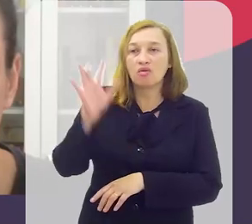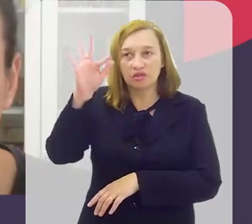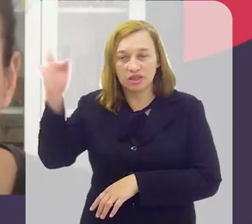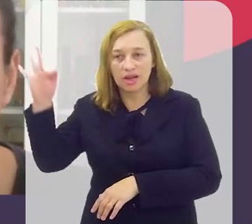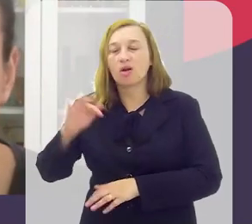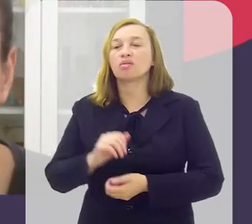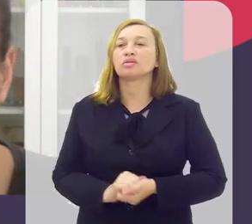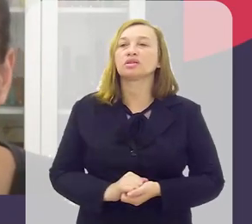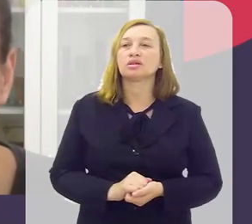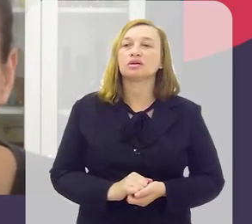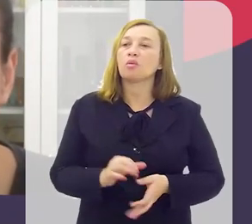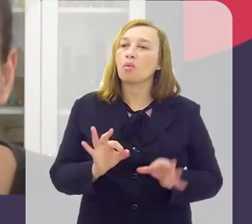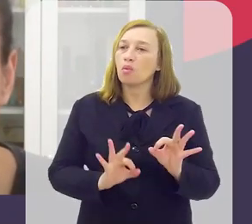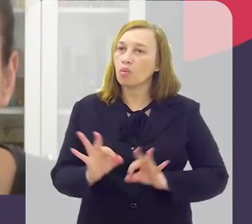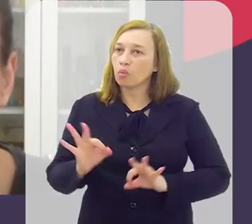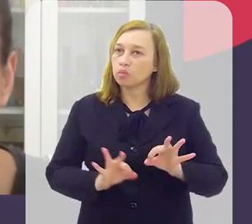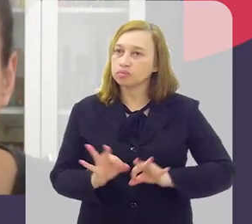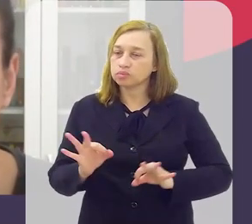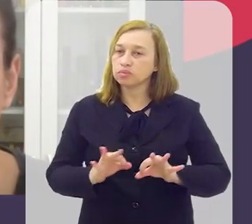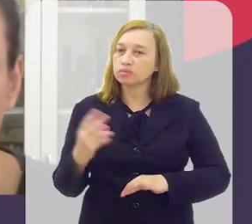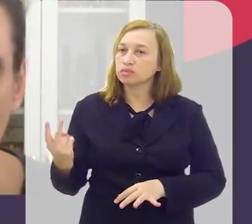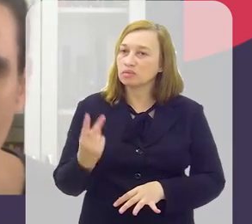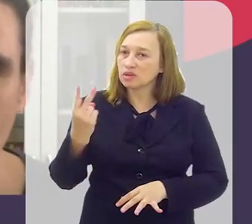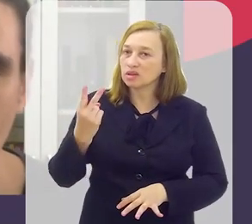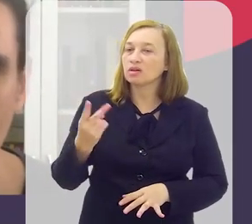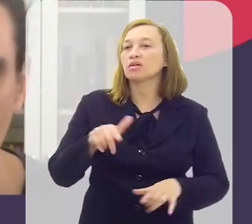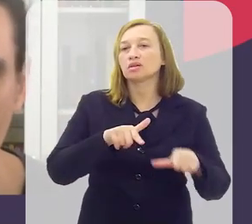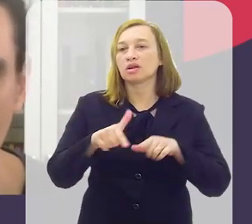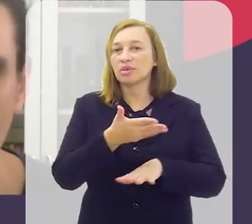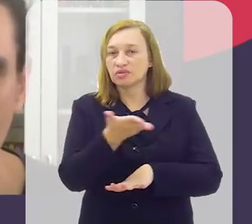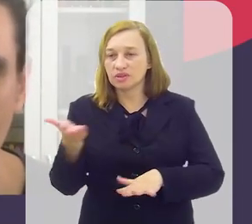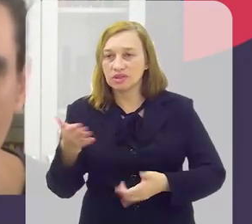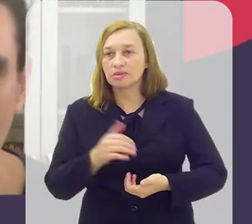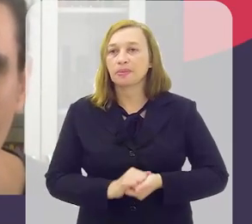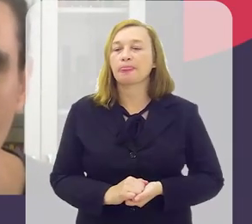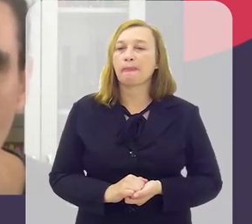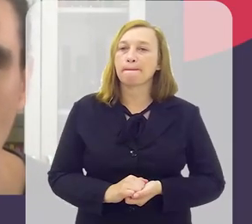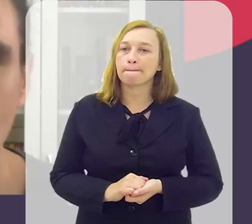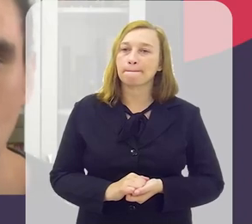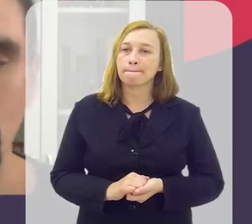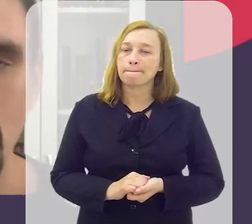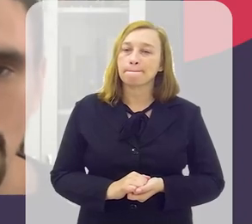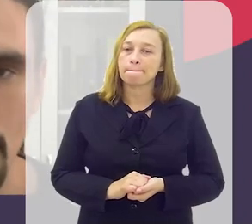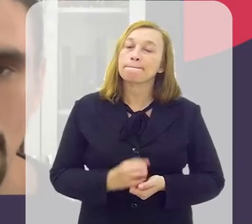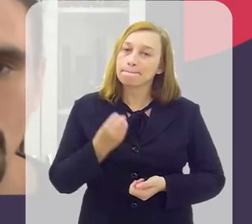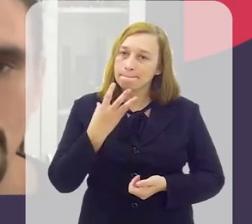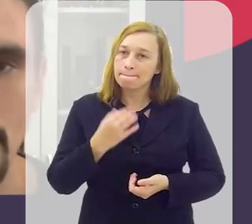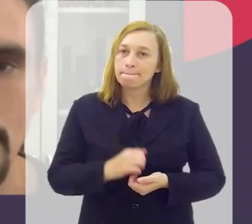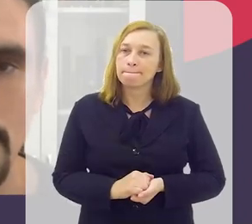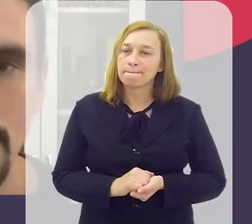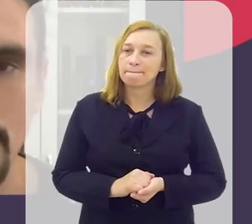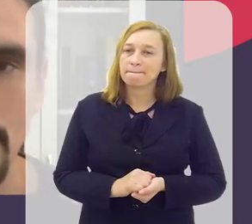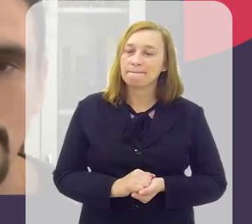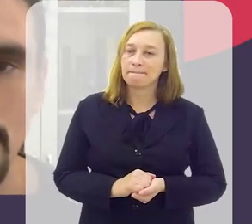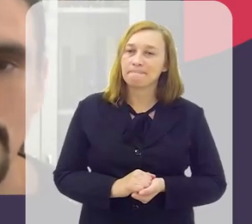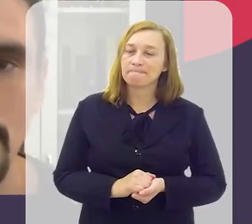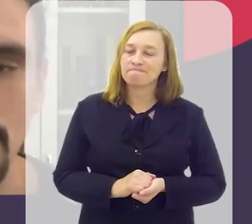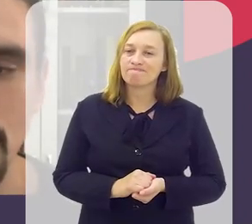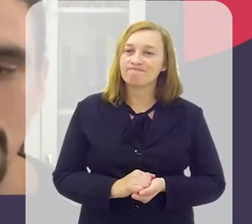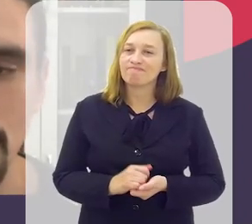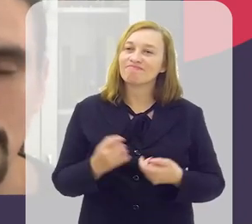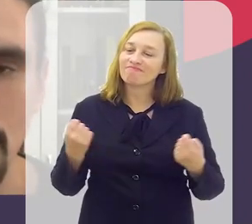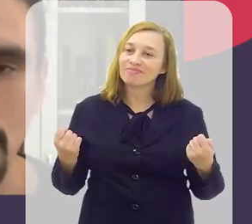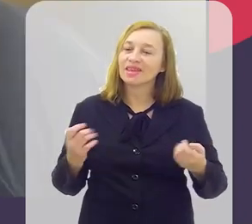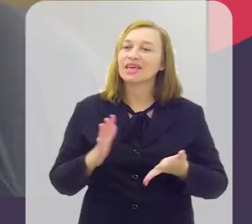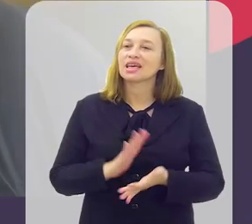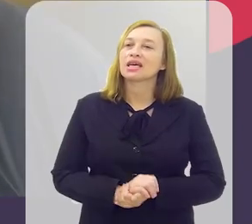estadual, federal, para organizar e valorizar esse trabalho de vocês? Bom, o